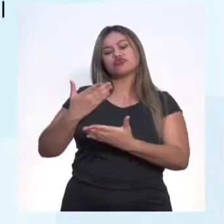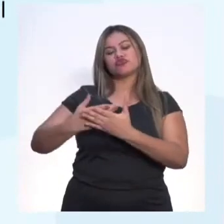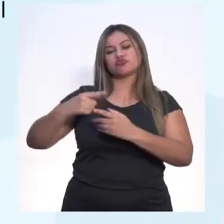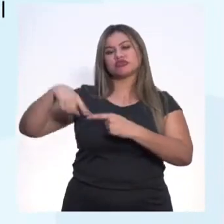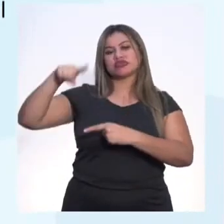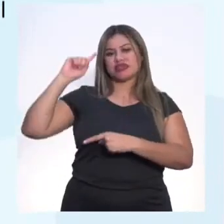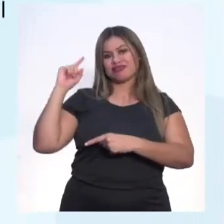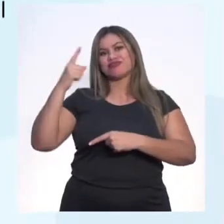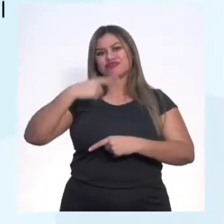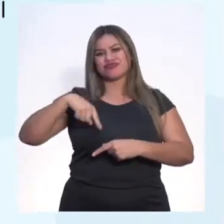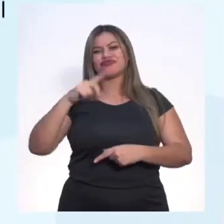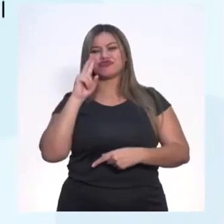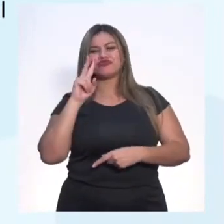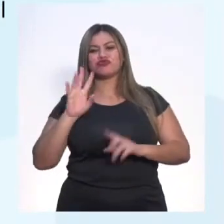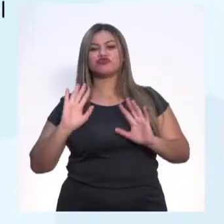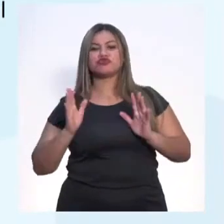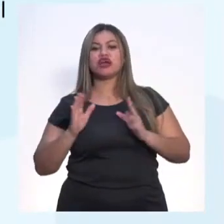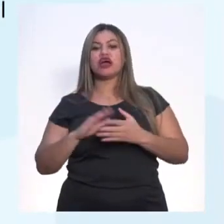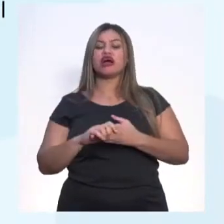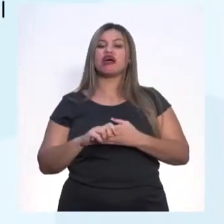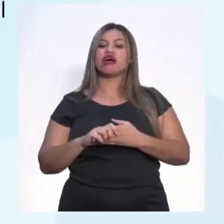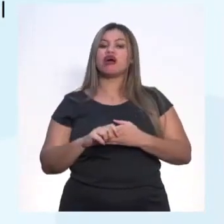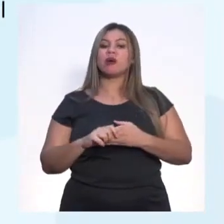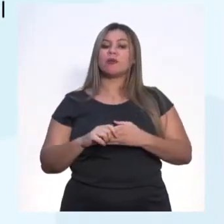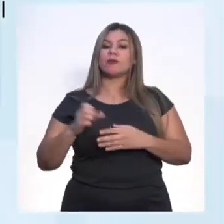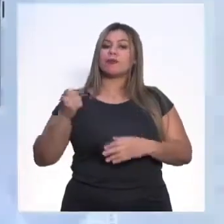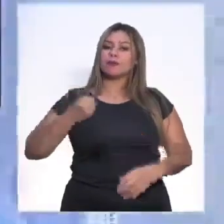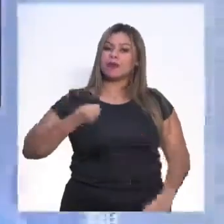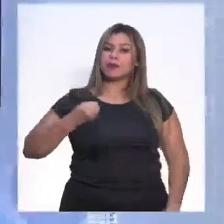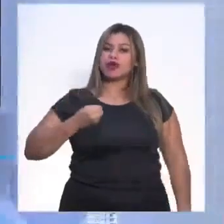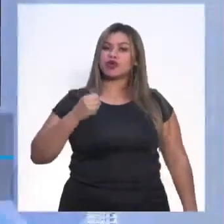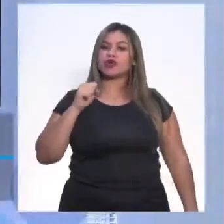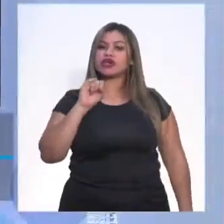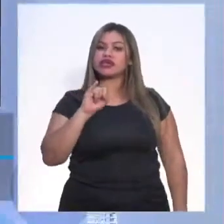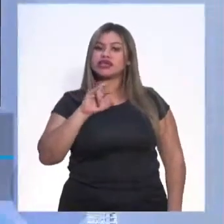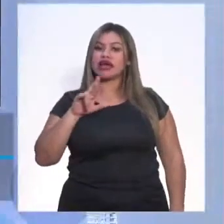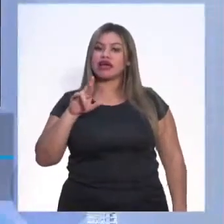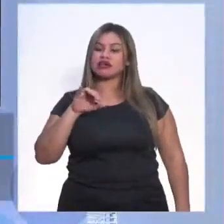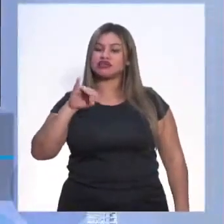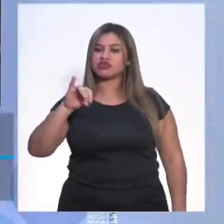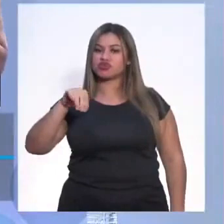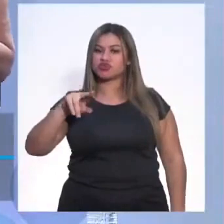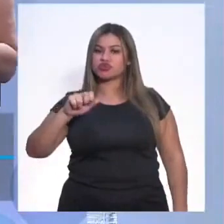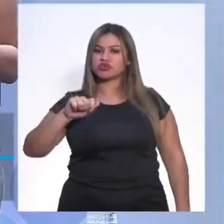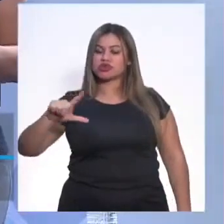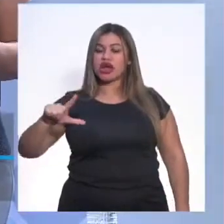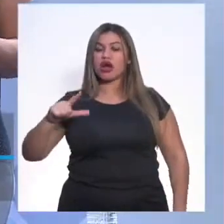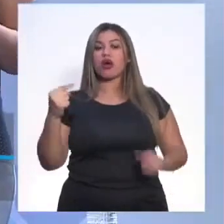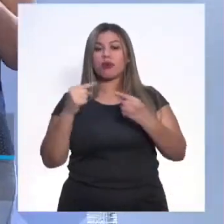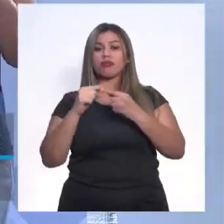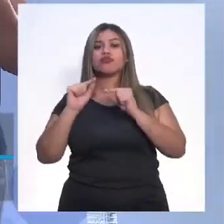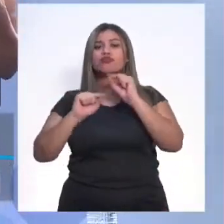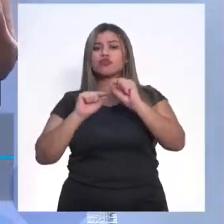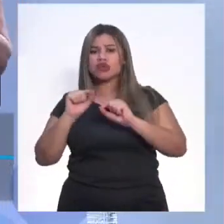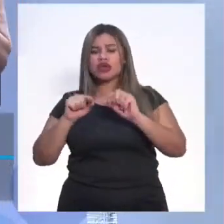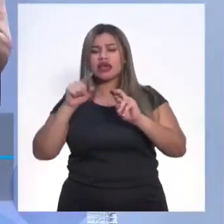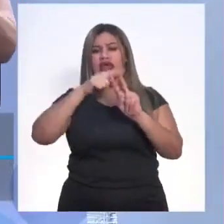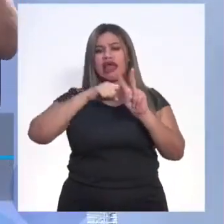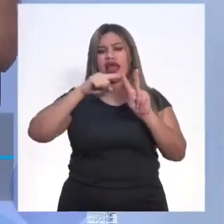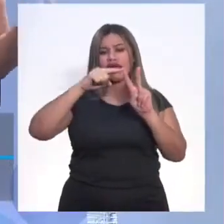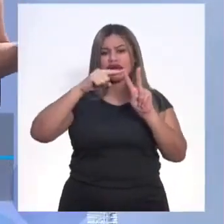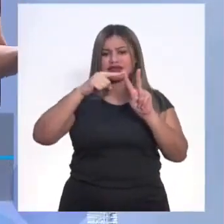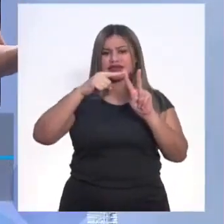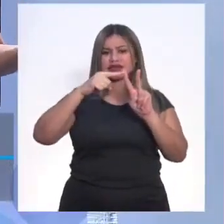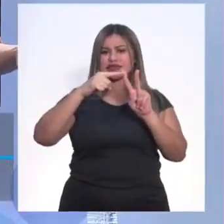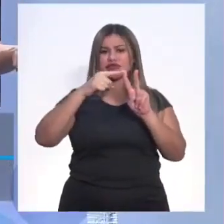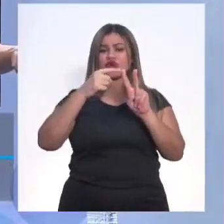vocês. Vamos lembrar? Número é irracional quando você tem uma raiz que você não consegue